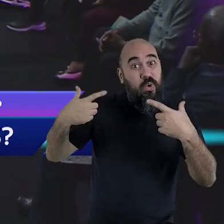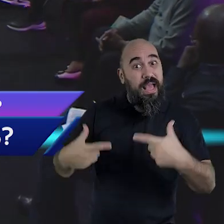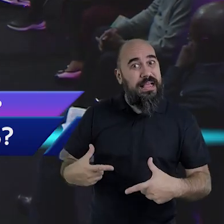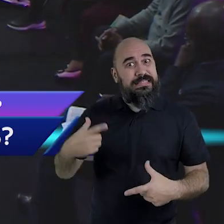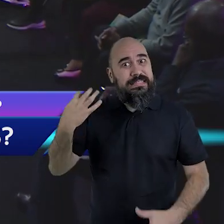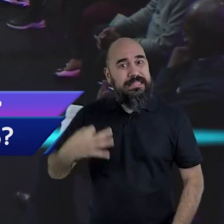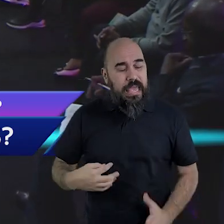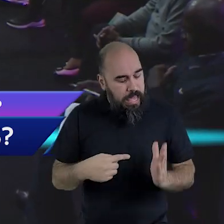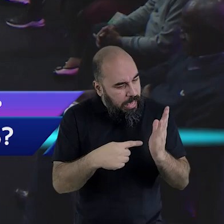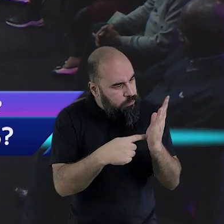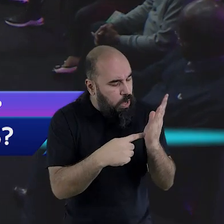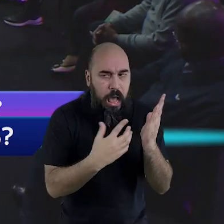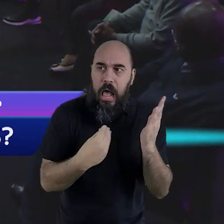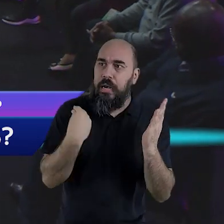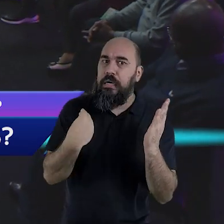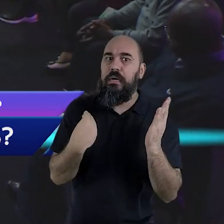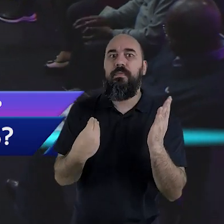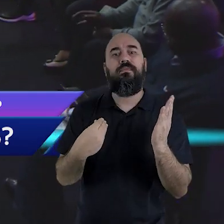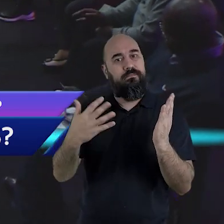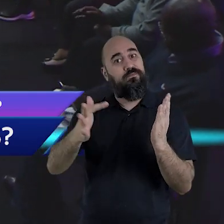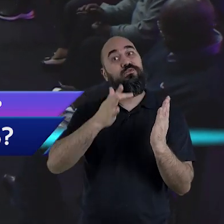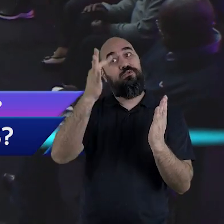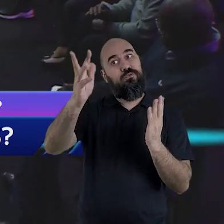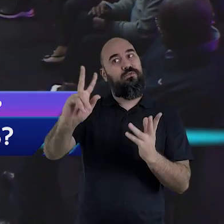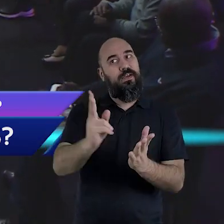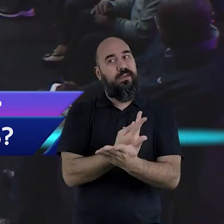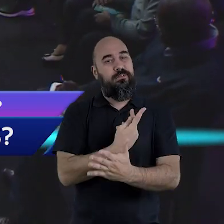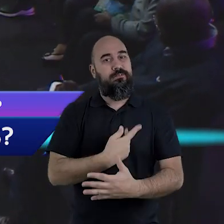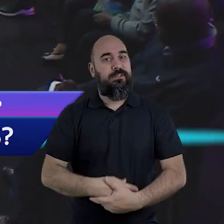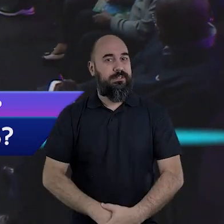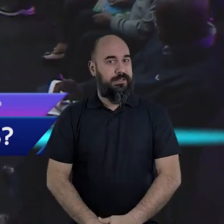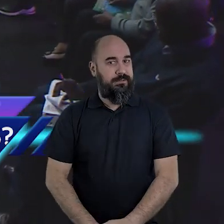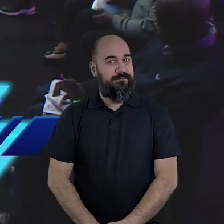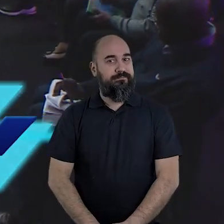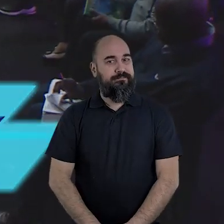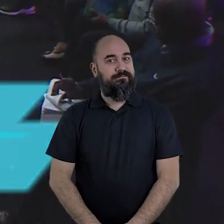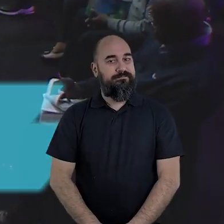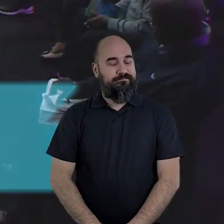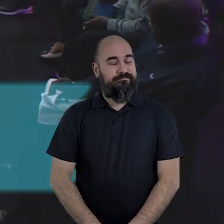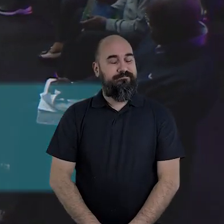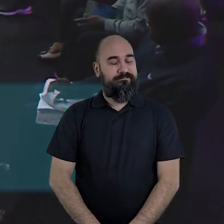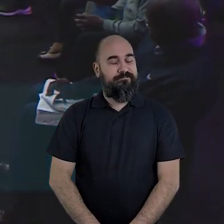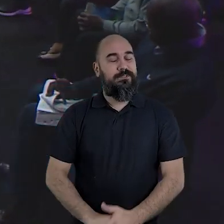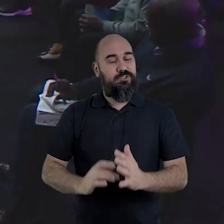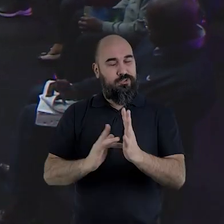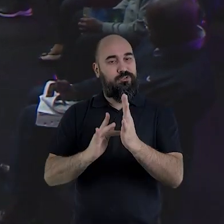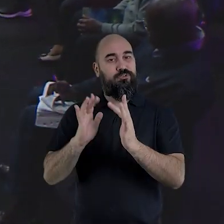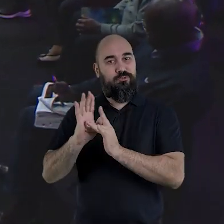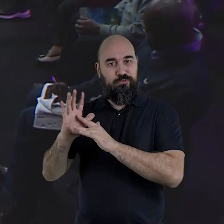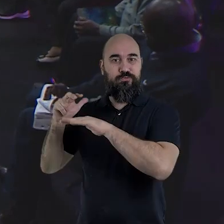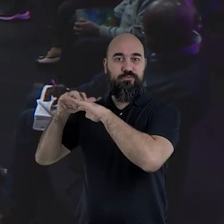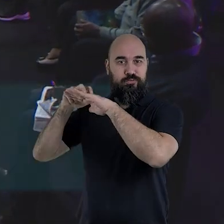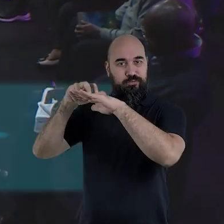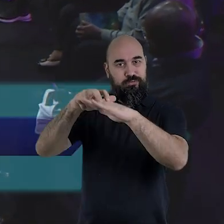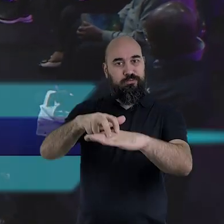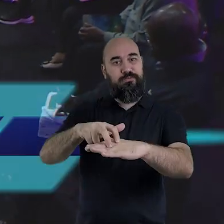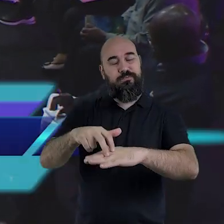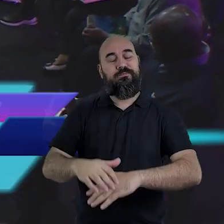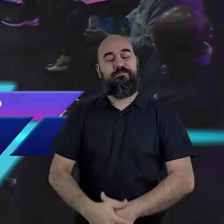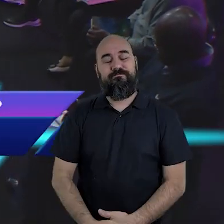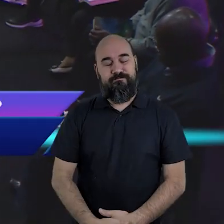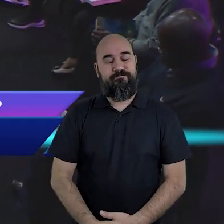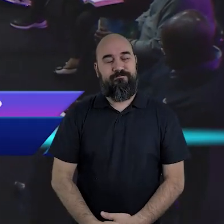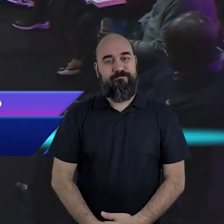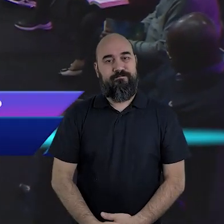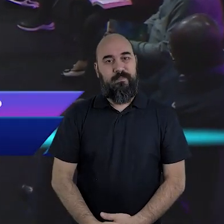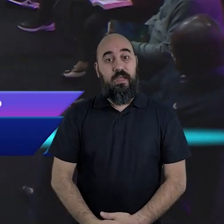capítulo 7, versículo 14, nós vamos encontrar uma outra referência que a Bíblia faz sobre